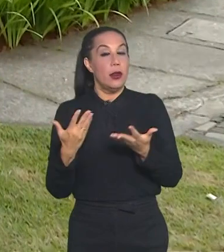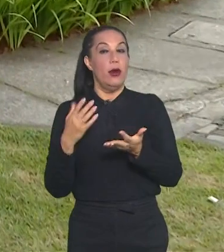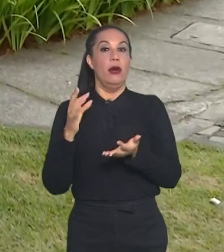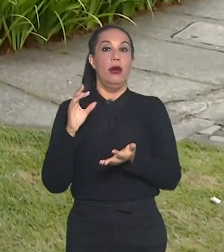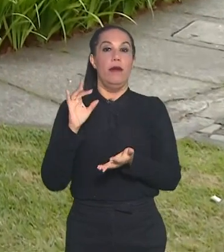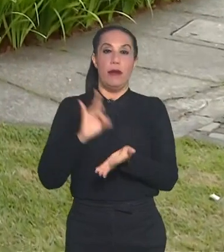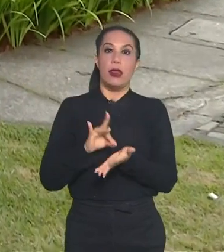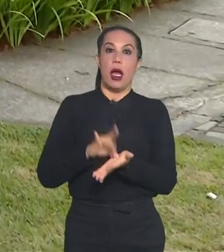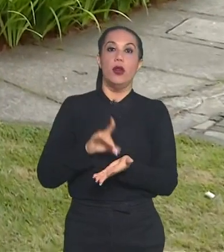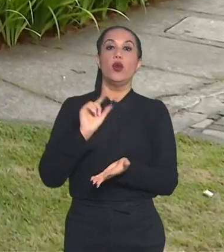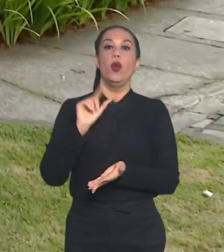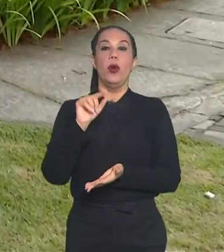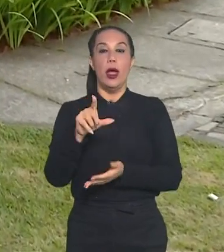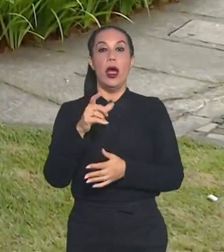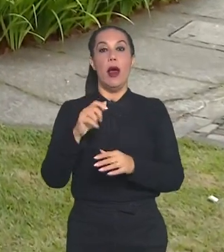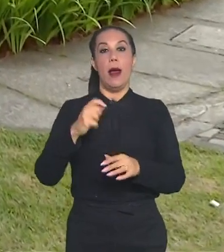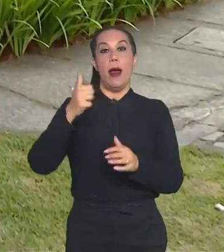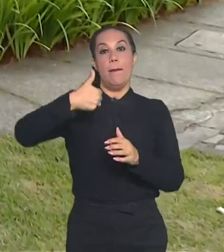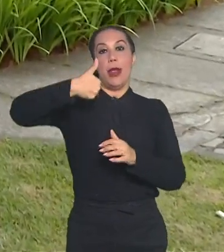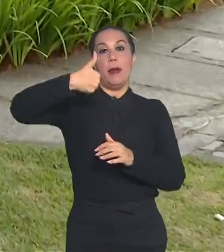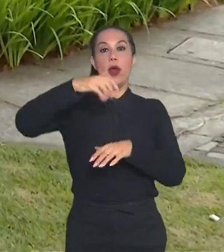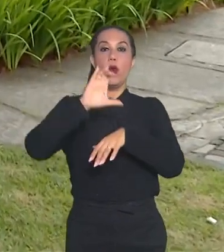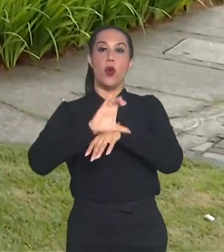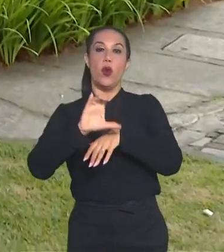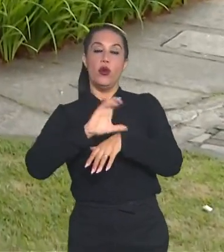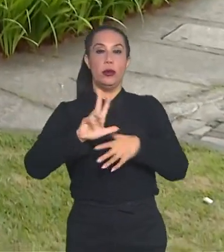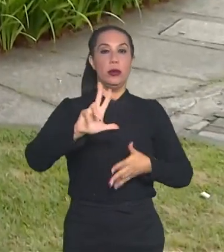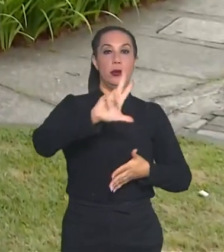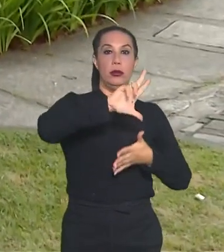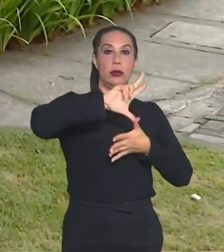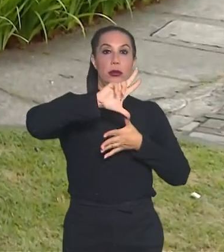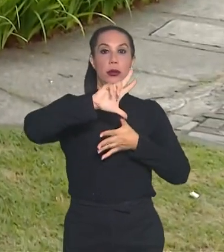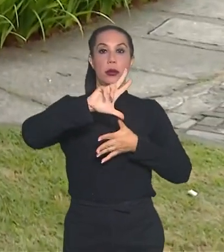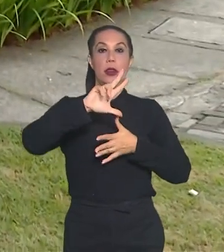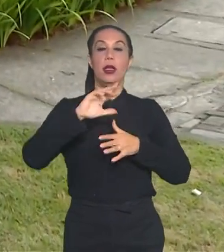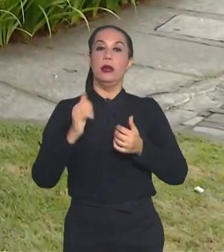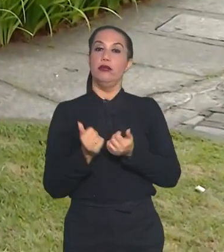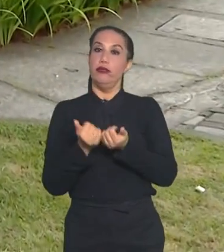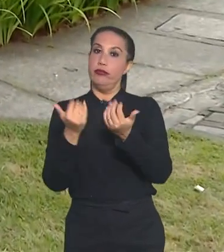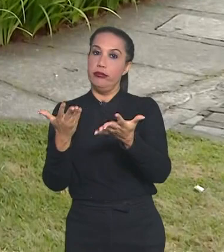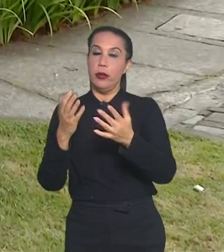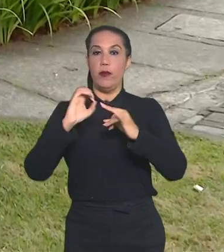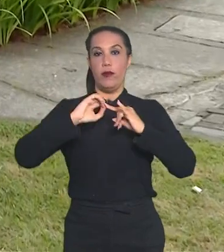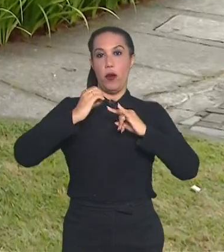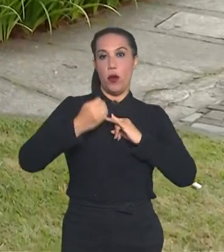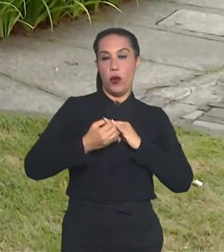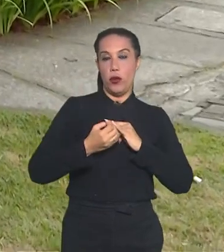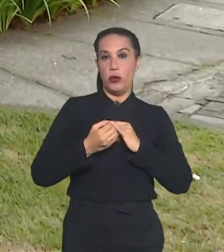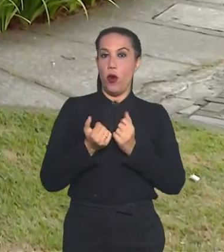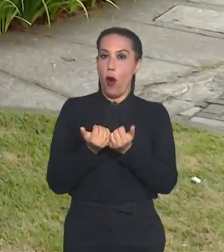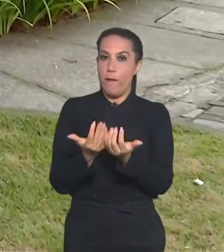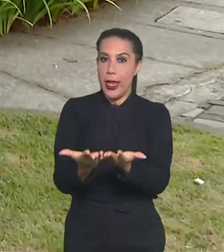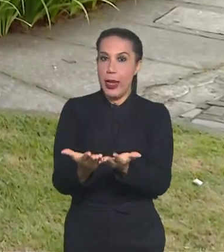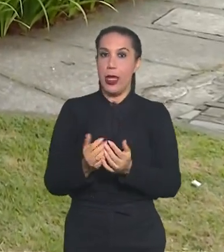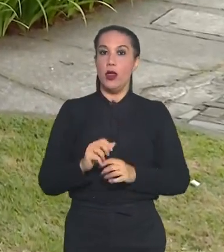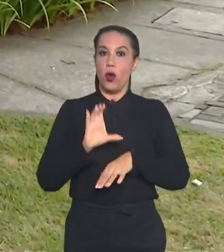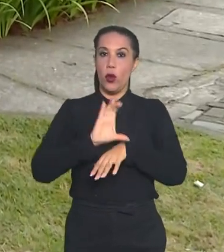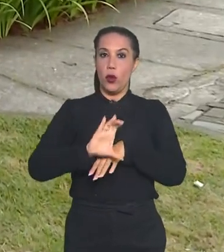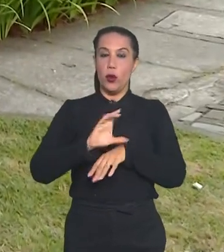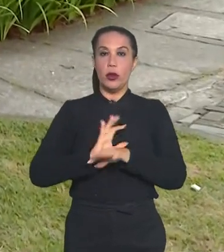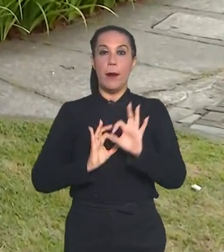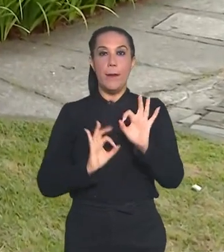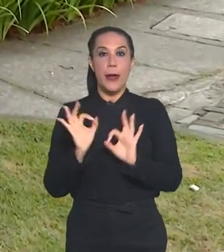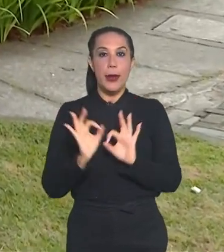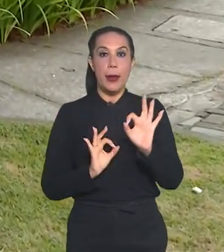verdade, essa é a primeira capacitação latino-americana oferecida pela OPAS aqui na Fiocruz, justamente para preparar nossos